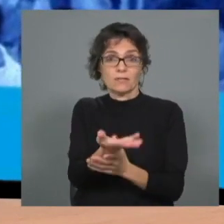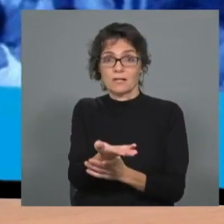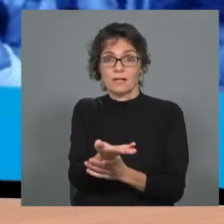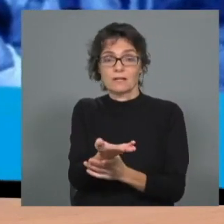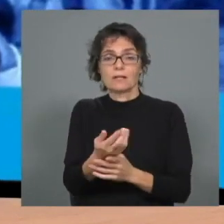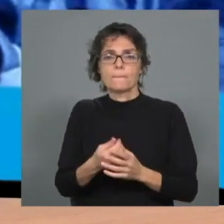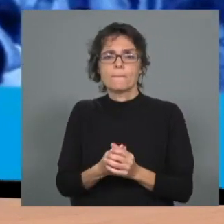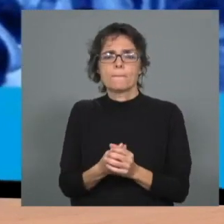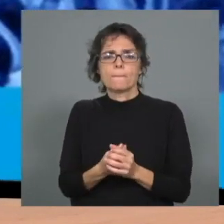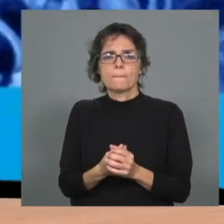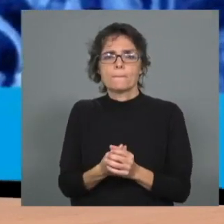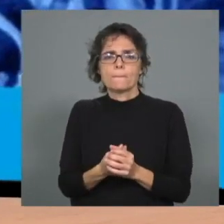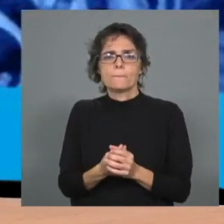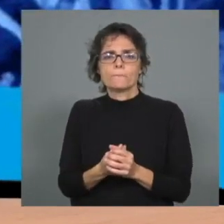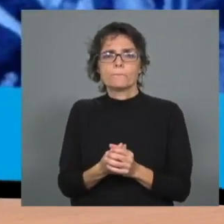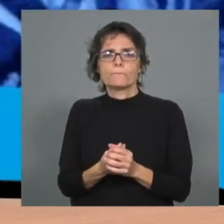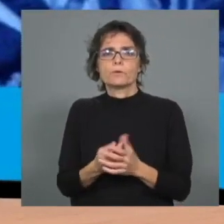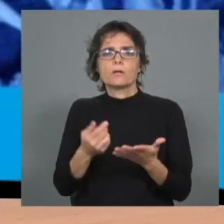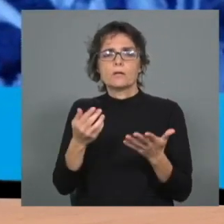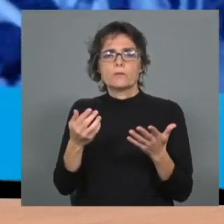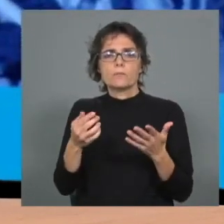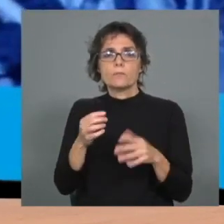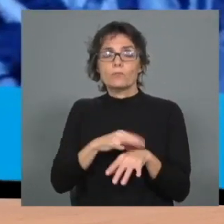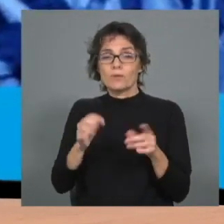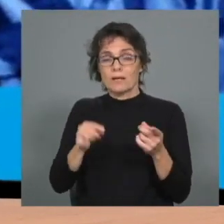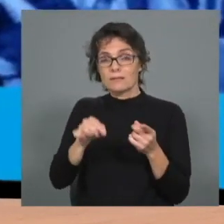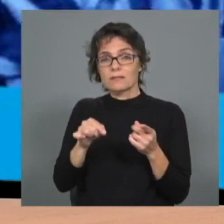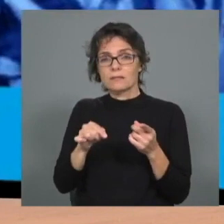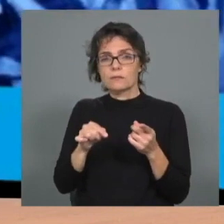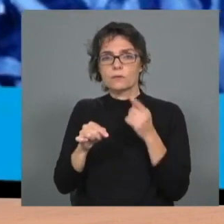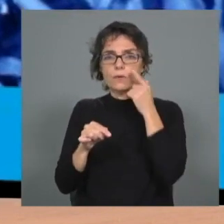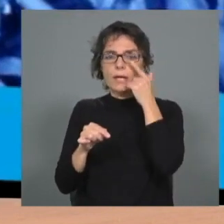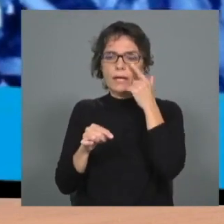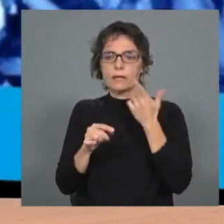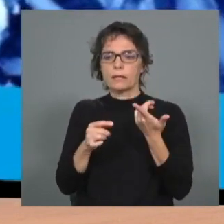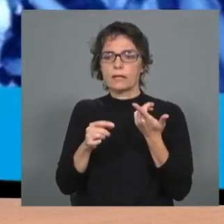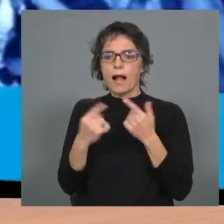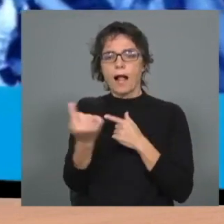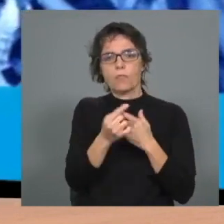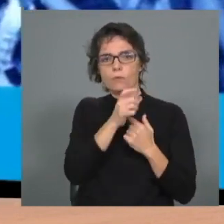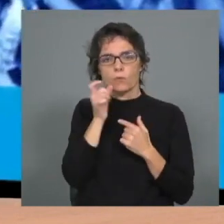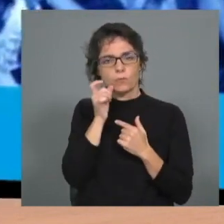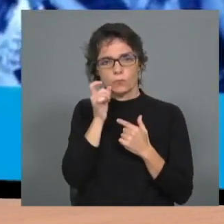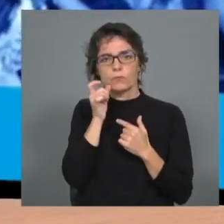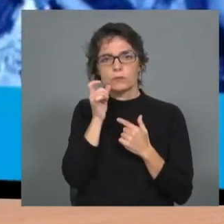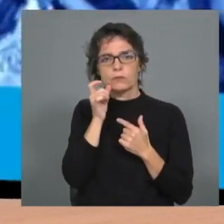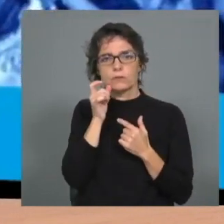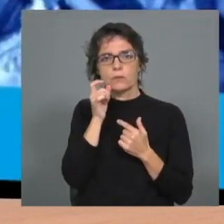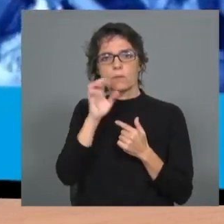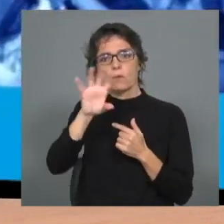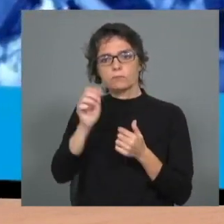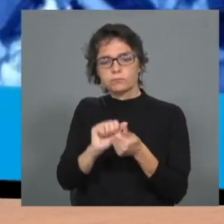talvez esse engajamento a respeito da mudança do país, que ocorreu aqui muito fortemente no pós-guerra e que no Brasil